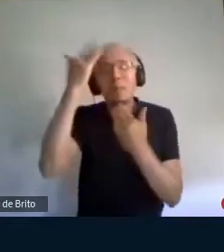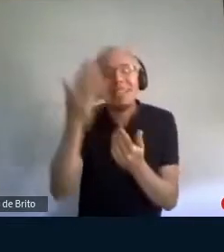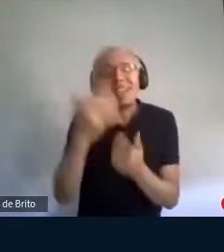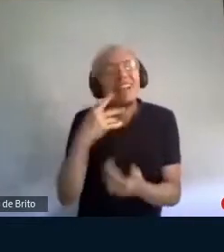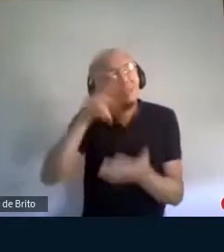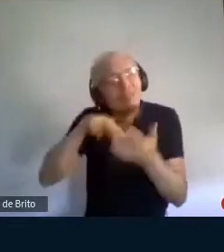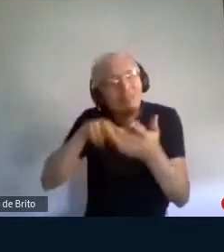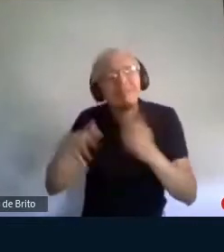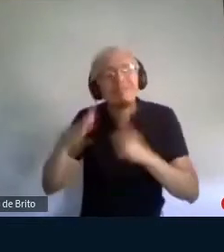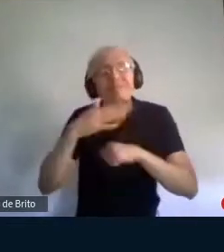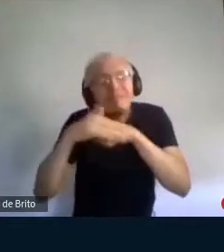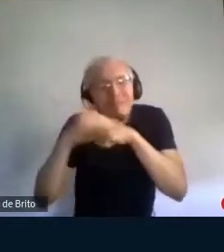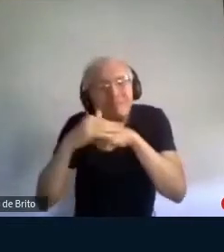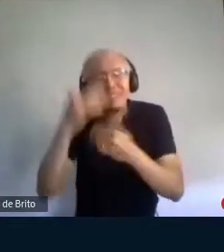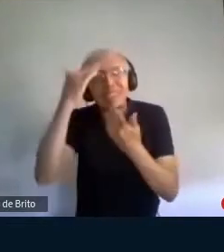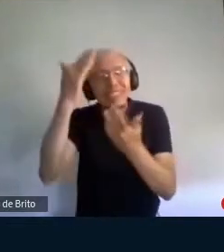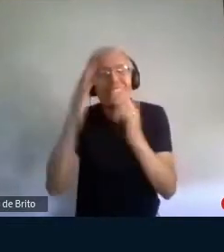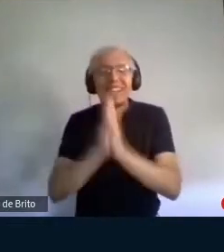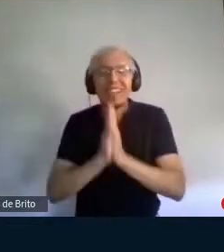carinhosa. Gratidão.